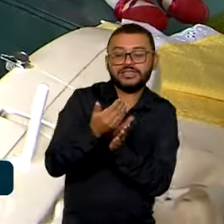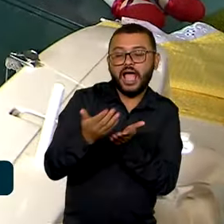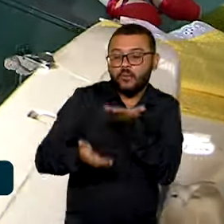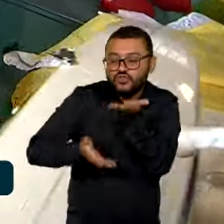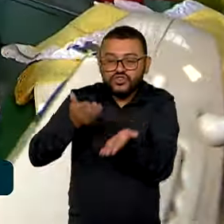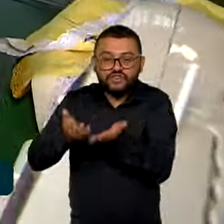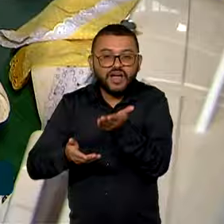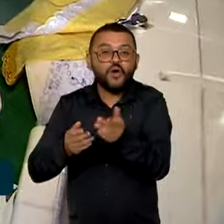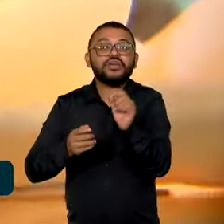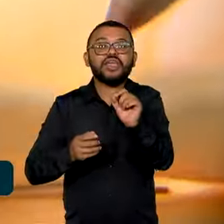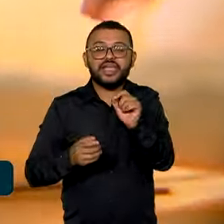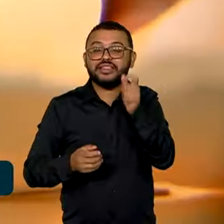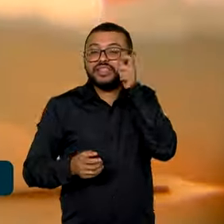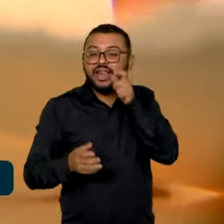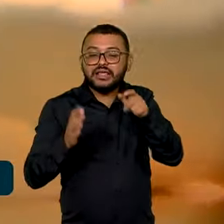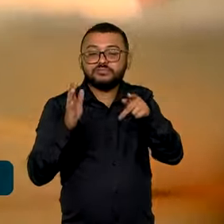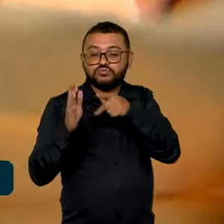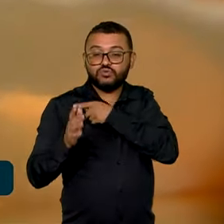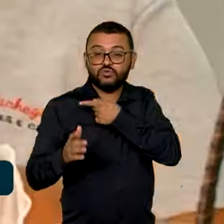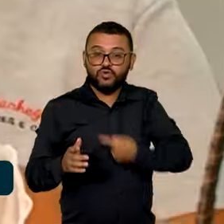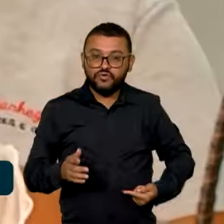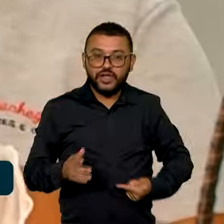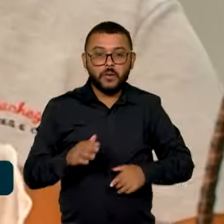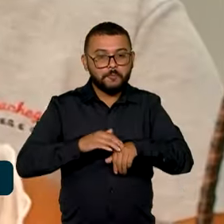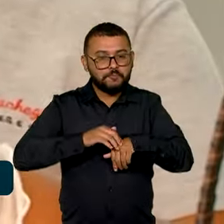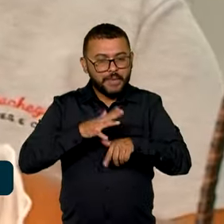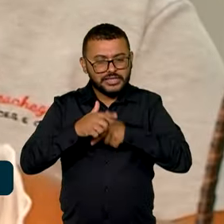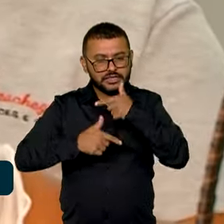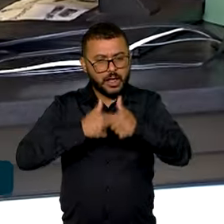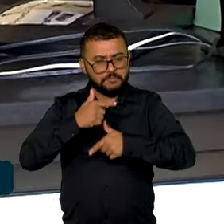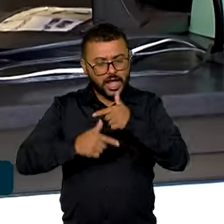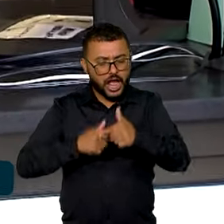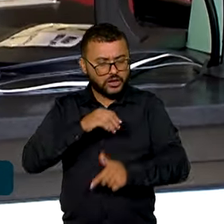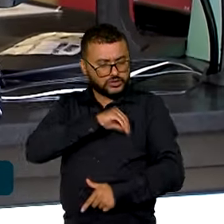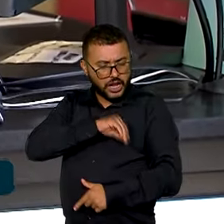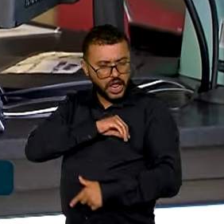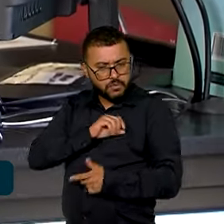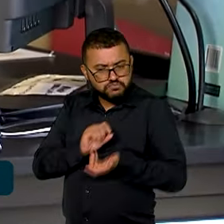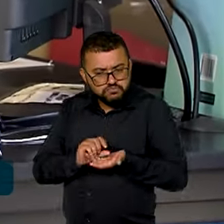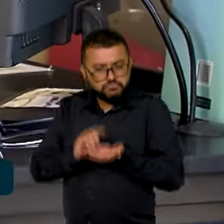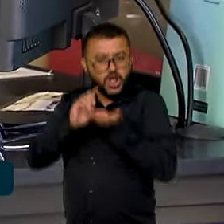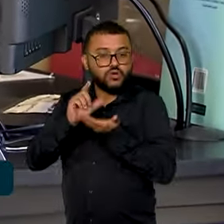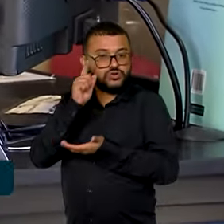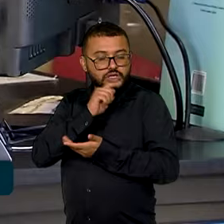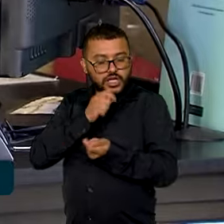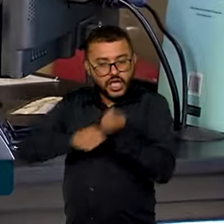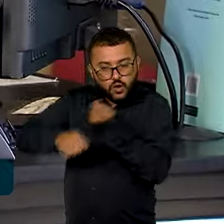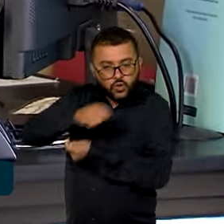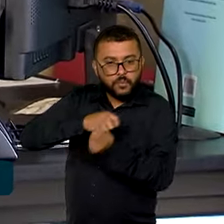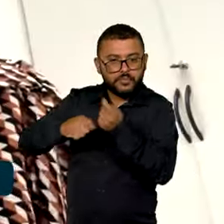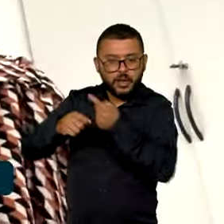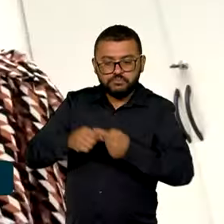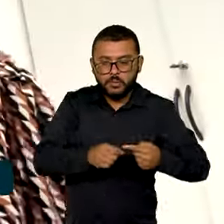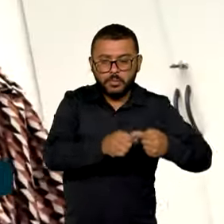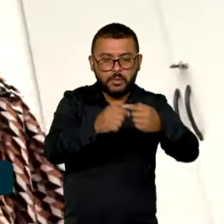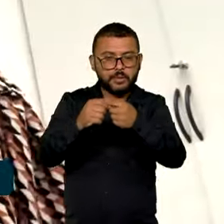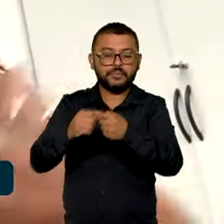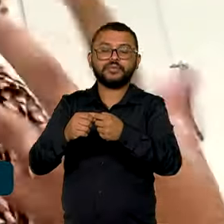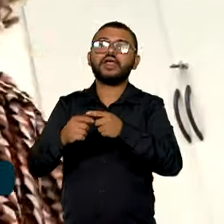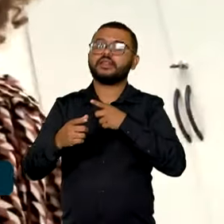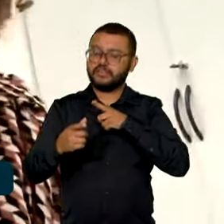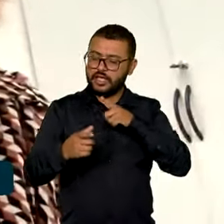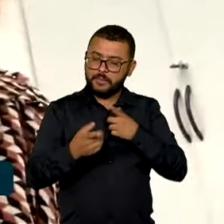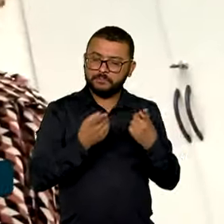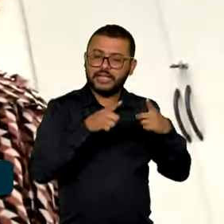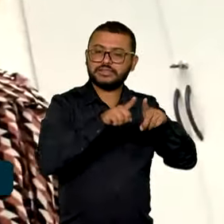governo pretende também estimular o emprego, aumentar a renda e avançar a economia nas cidades. Vai ter parceria tanto